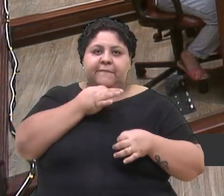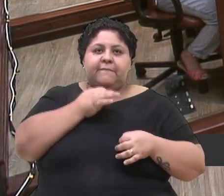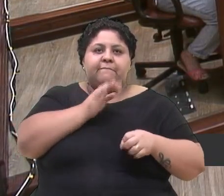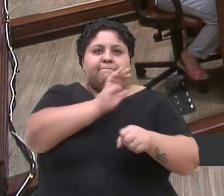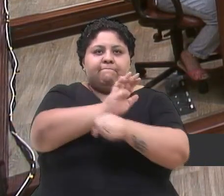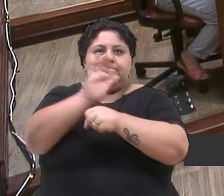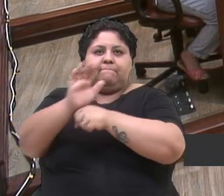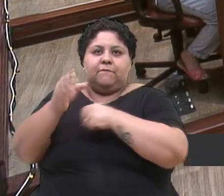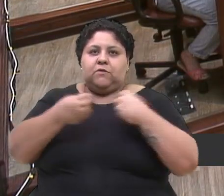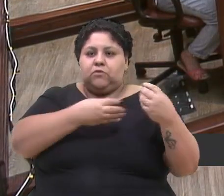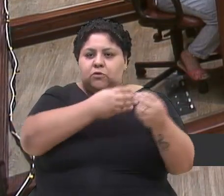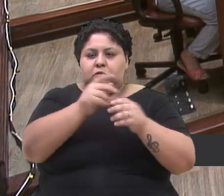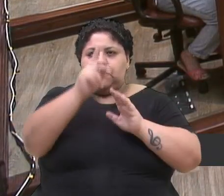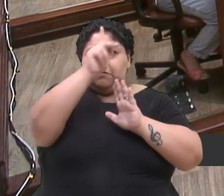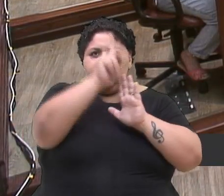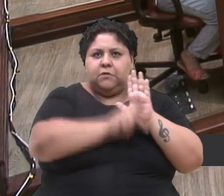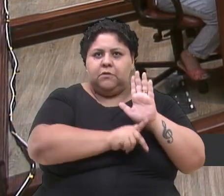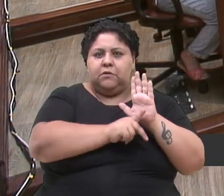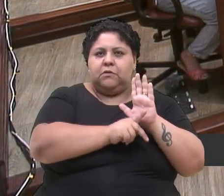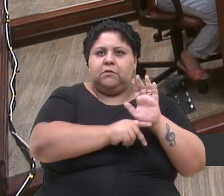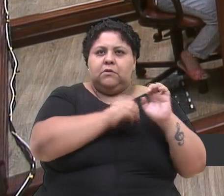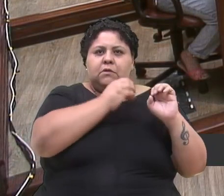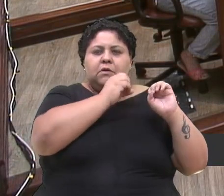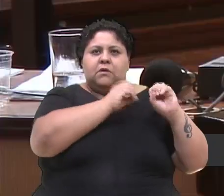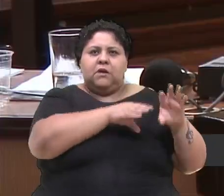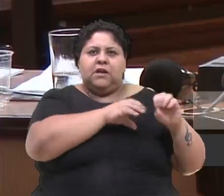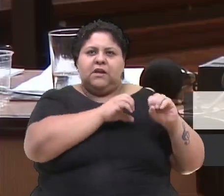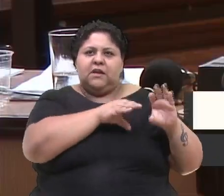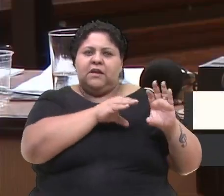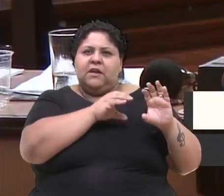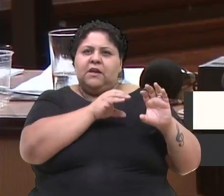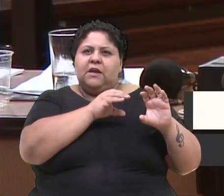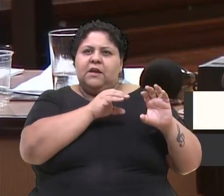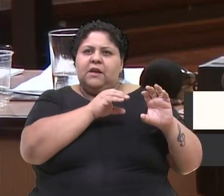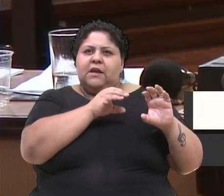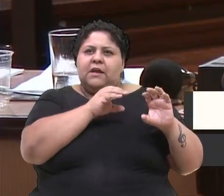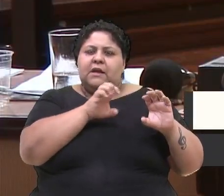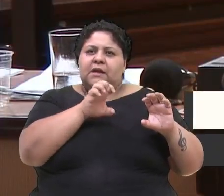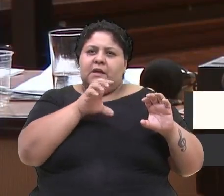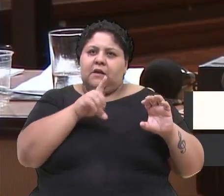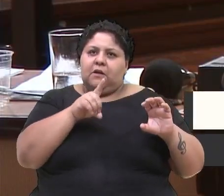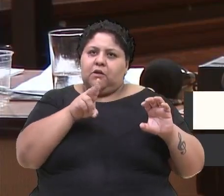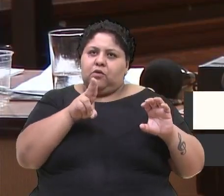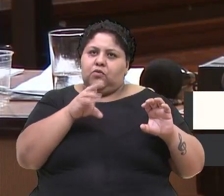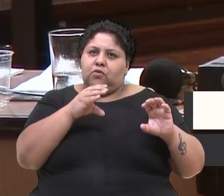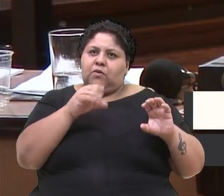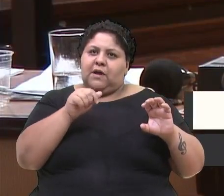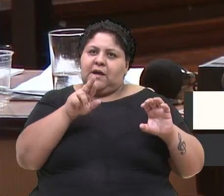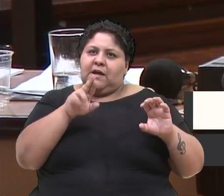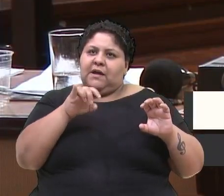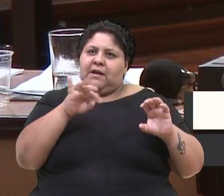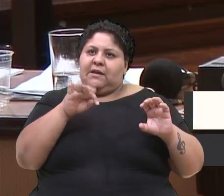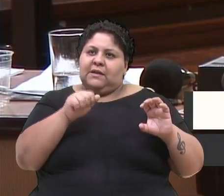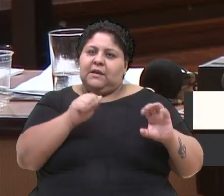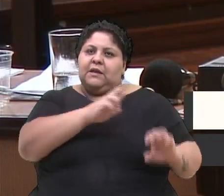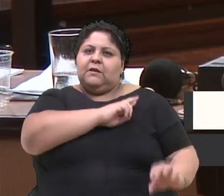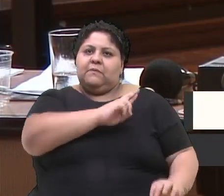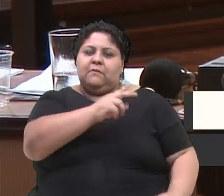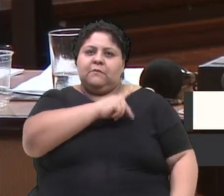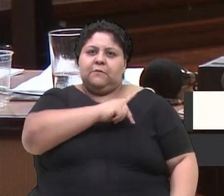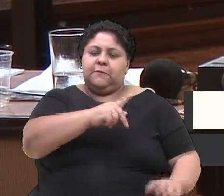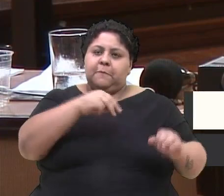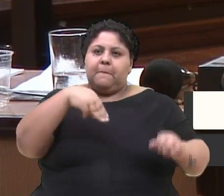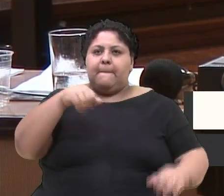projetos, Educa Caxias, Educaritá. Então, aqui, em nome do presidente da Manor também, do Mauro